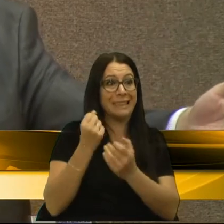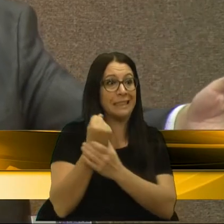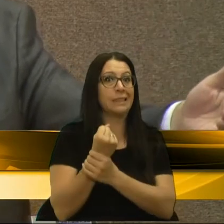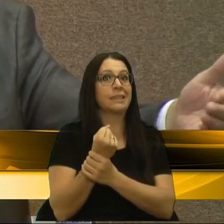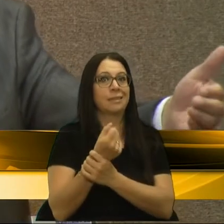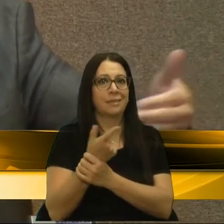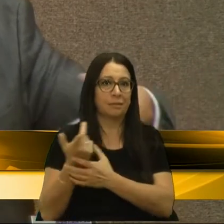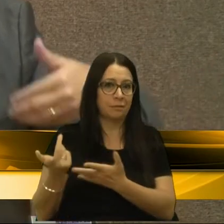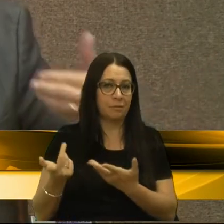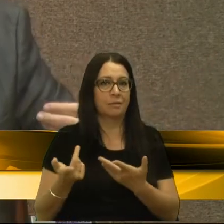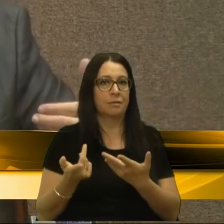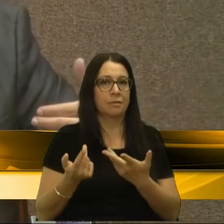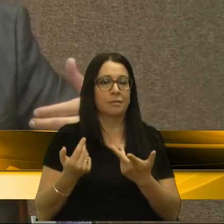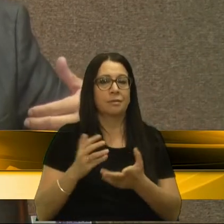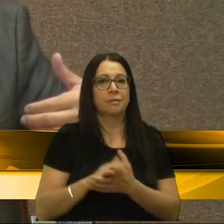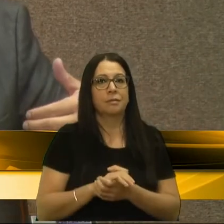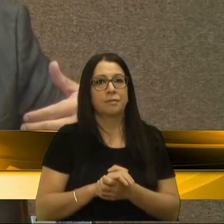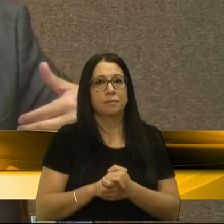muitos